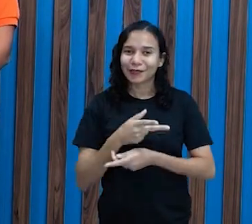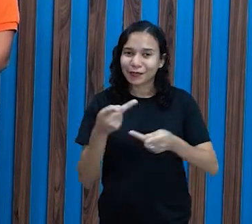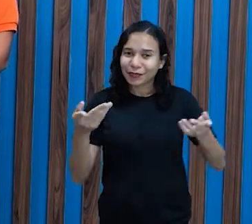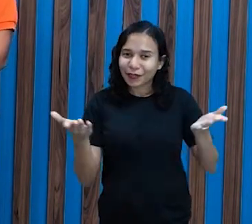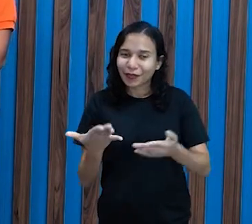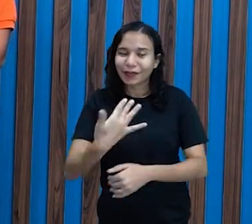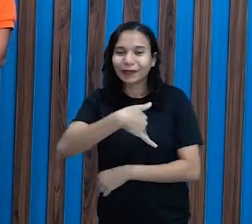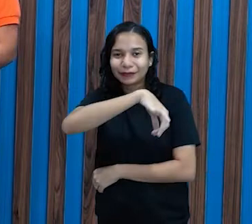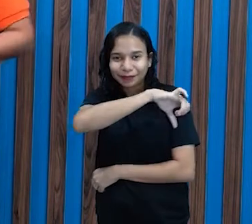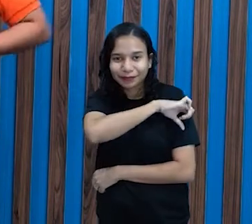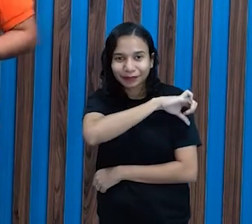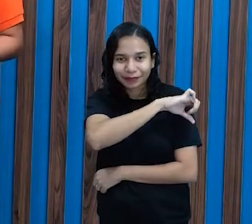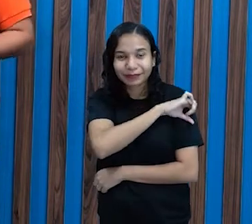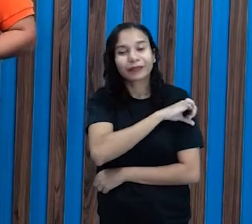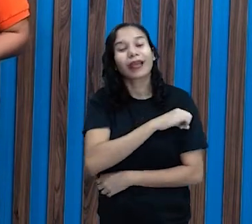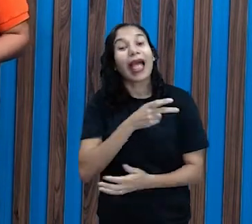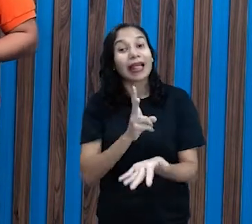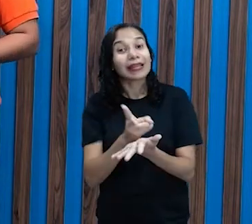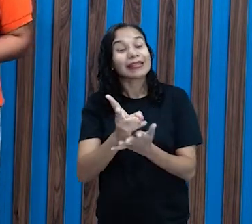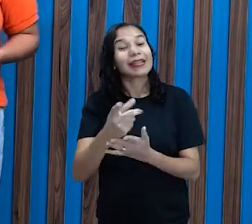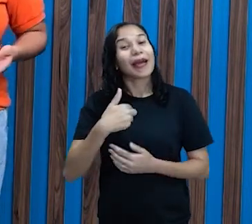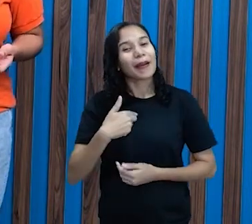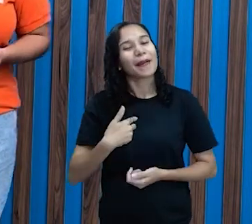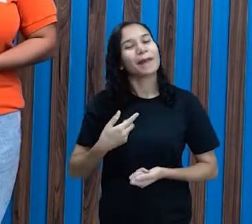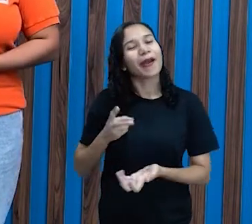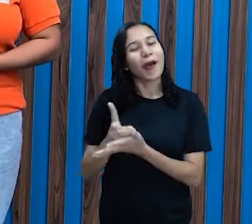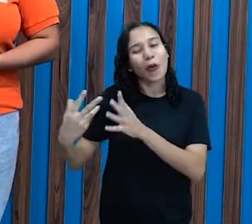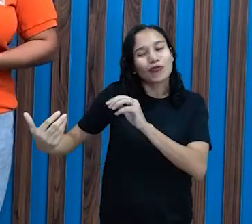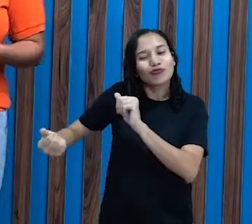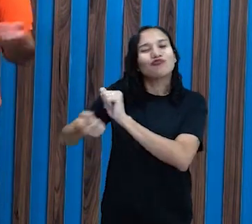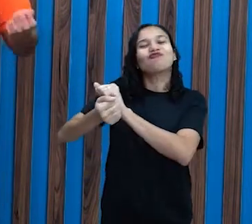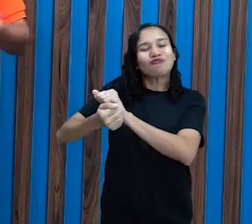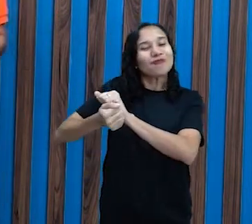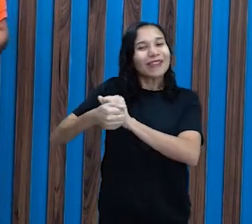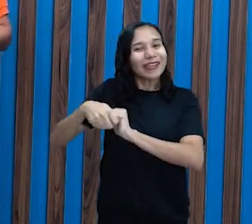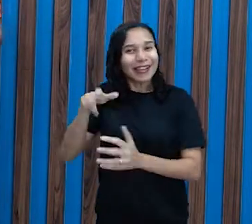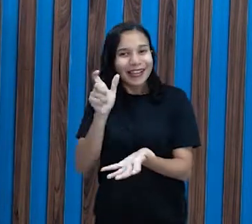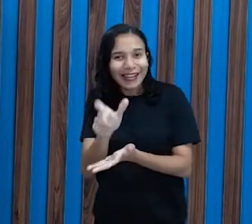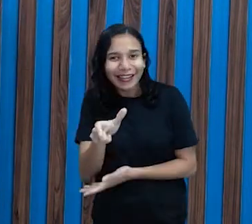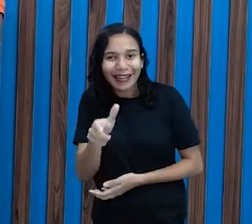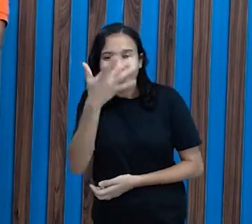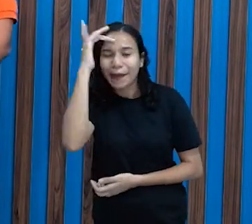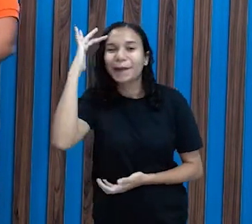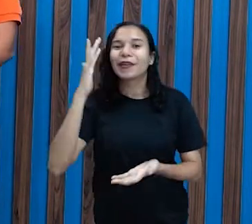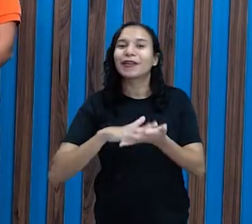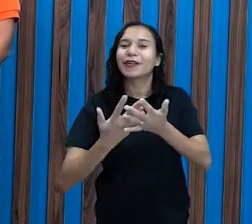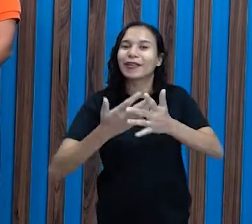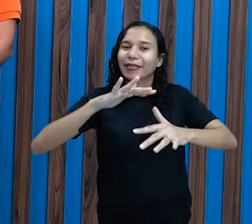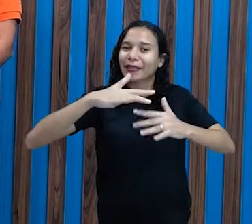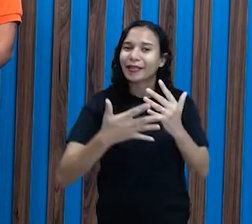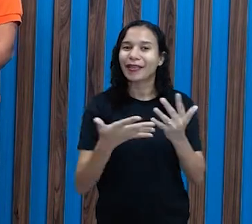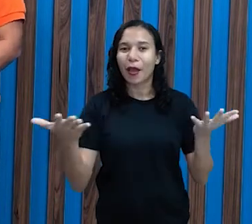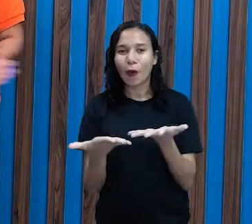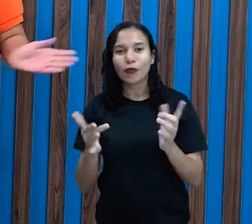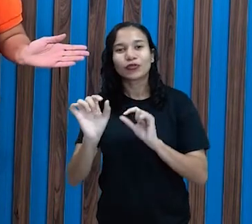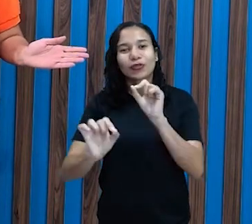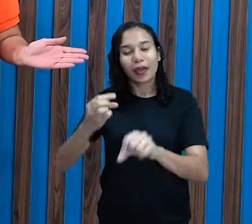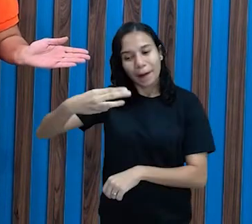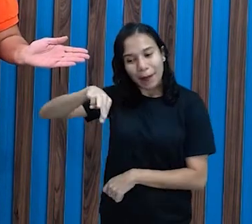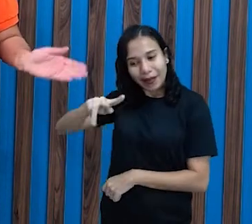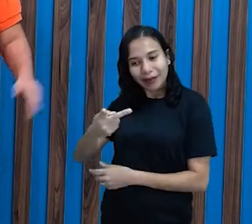do 9º ano. Como sempre, estou muitíssimo bem acompanhada e quem faz a nossa tradução para Libras hoje é